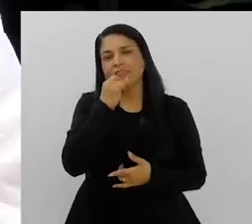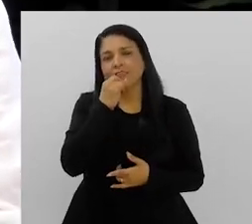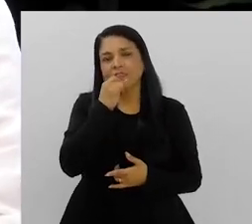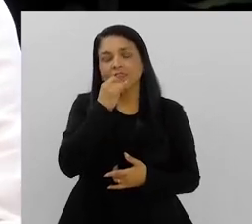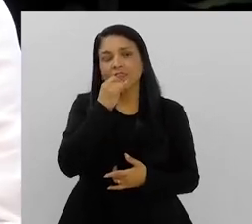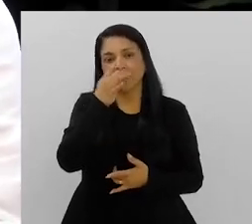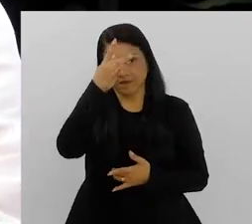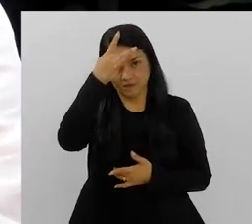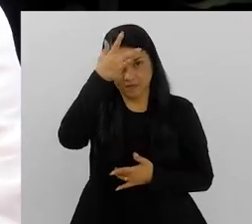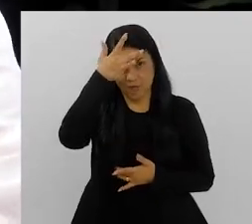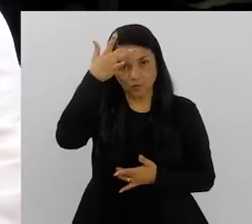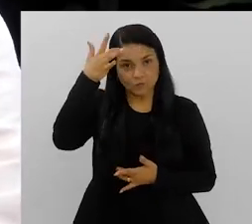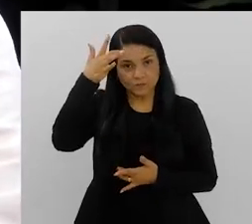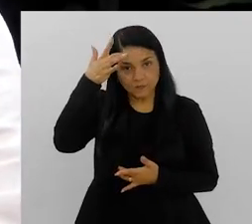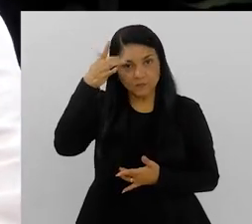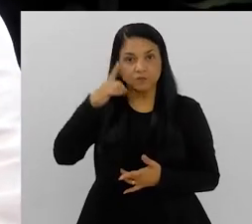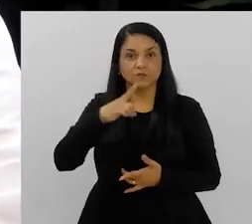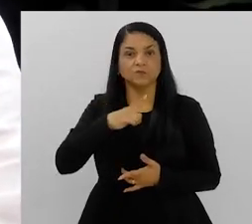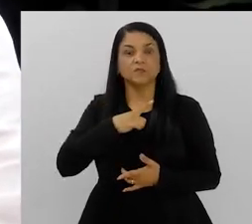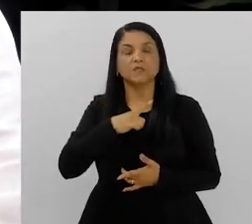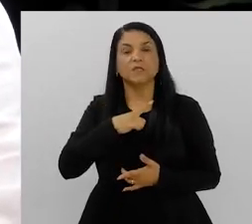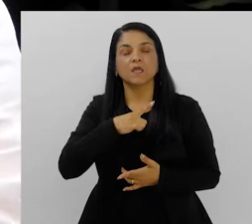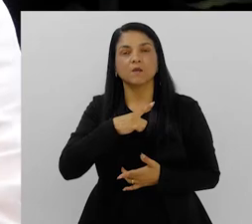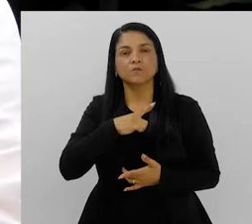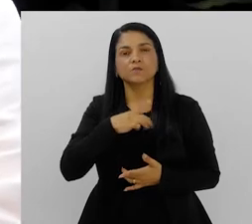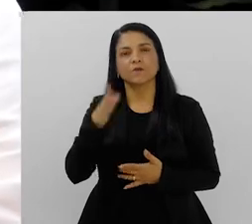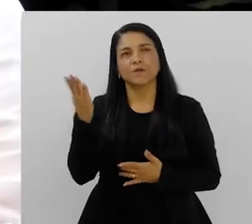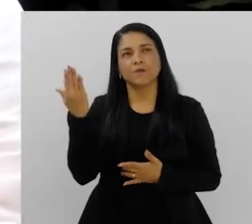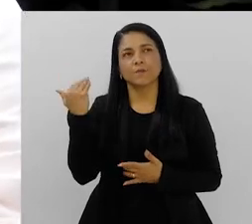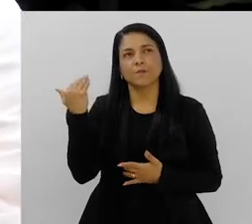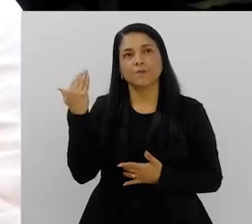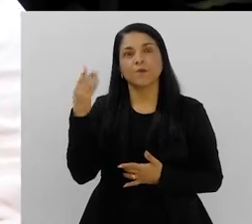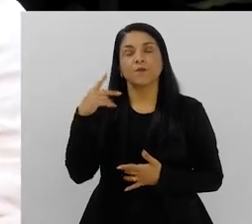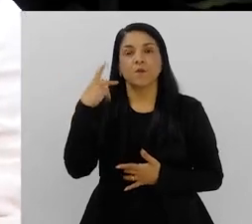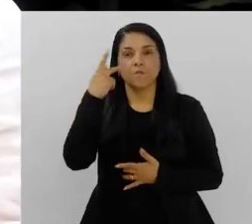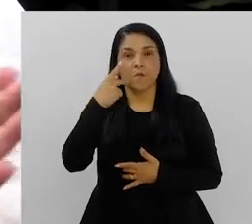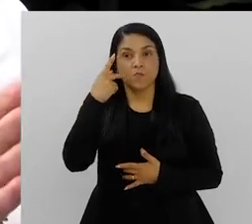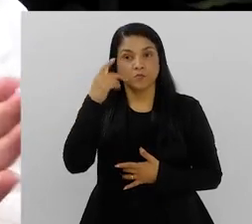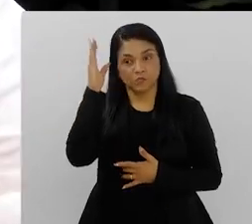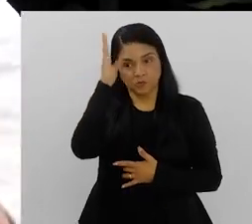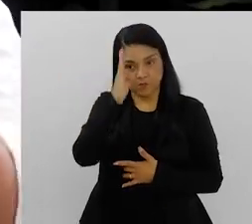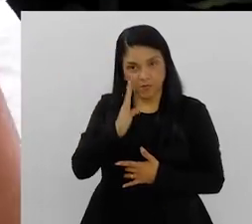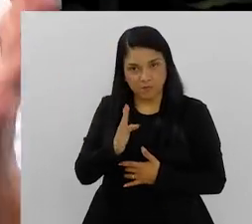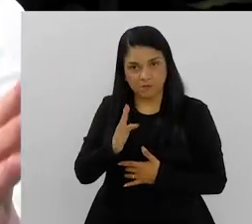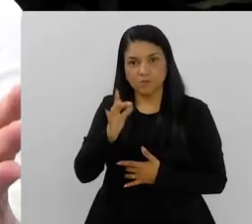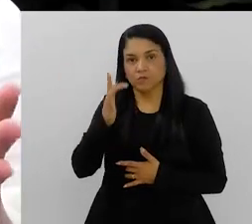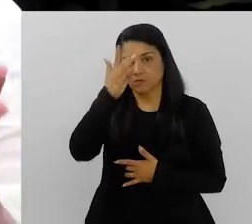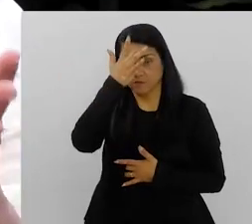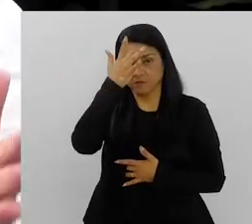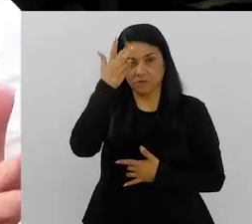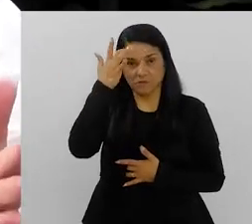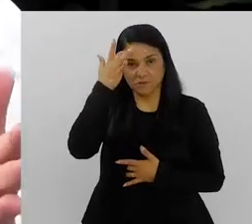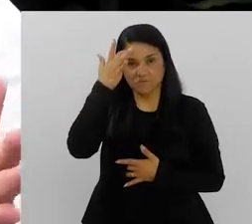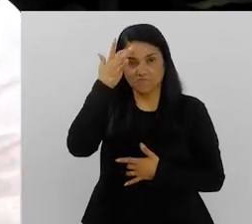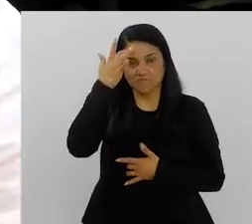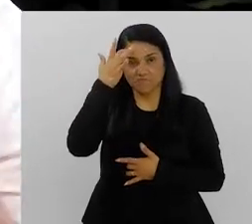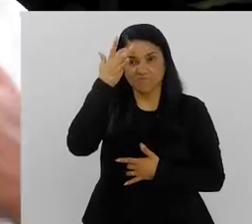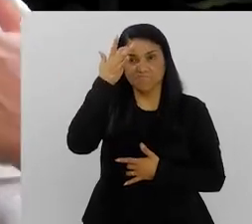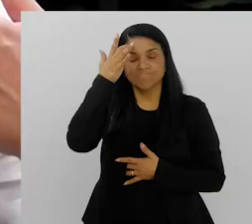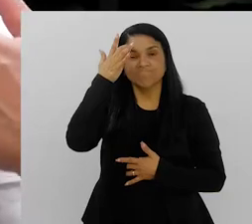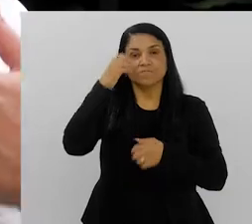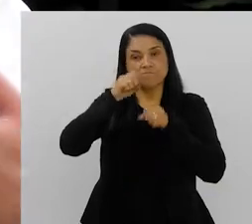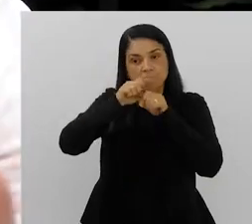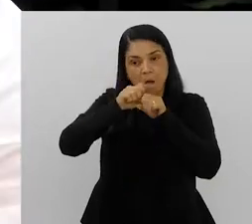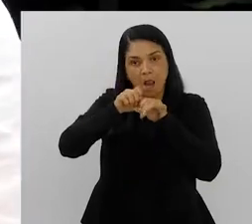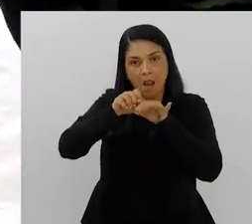Então, um exemplo com relação à saúde mental, nós temos, nós vivemos há pouco tempo, nós temos uma política nacional de saúde mental